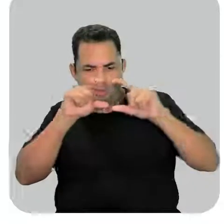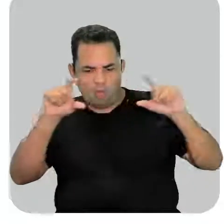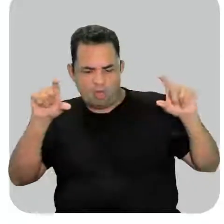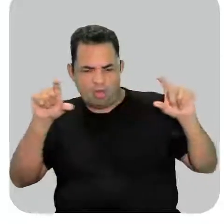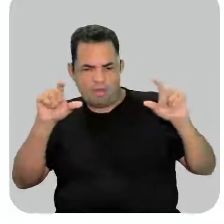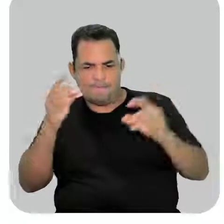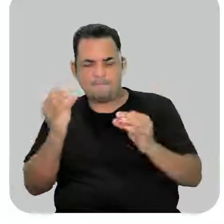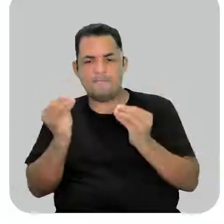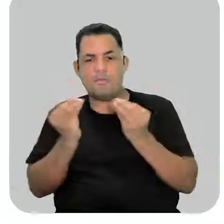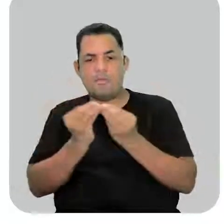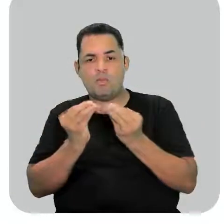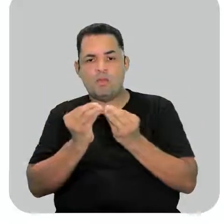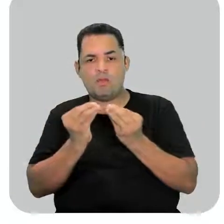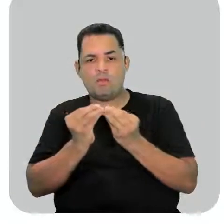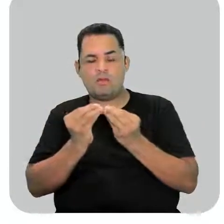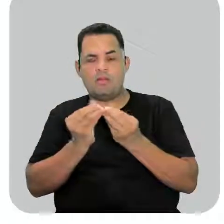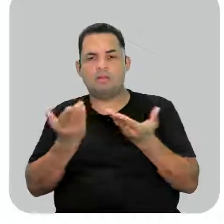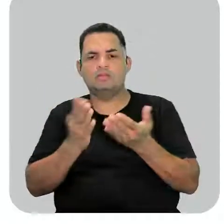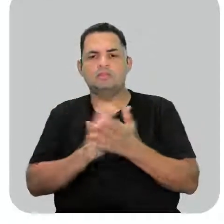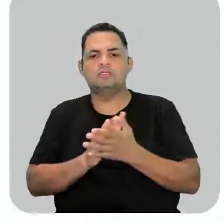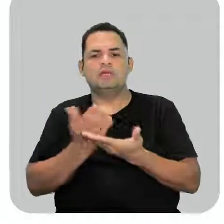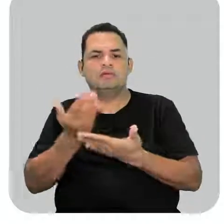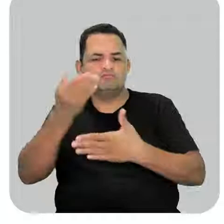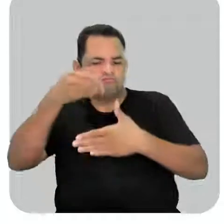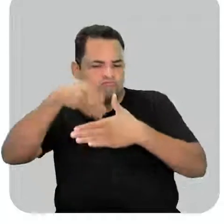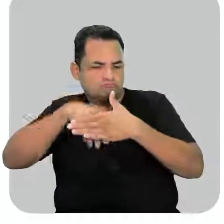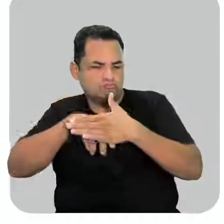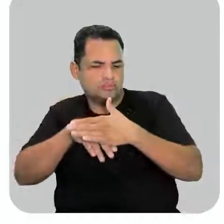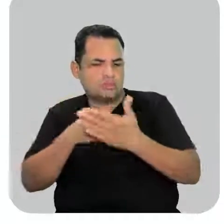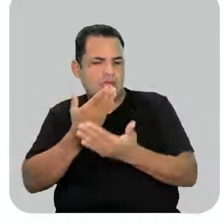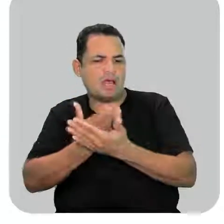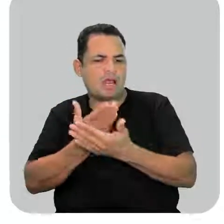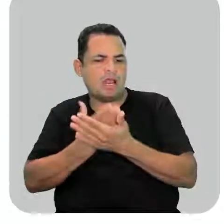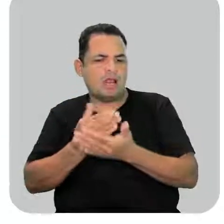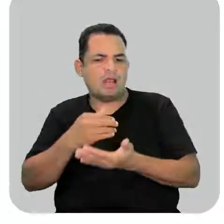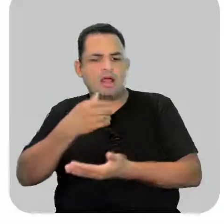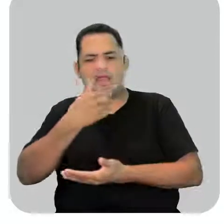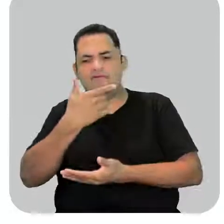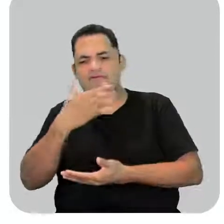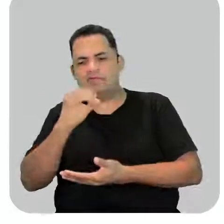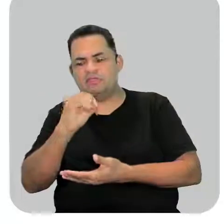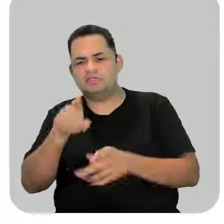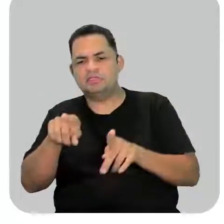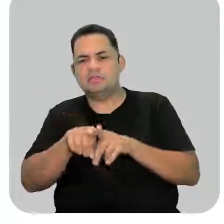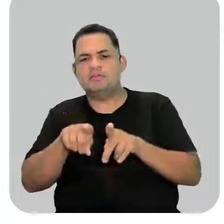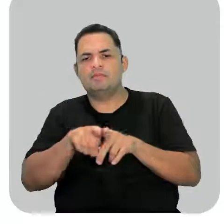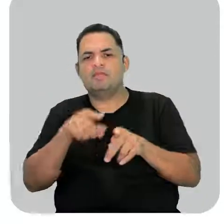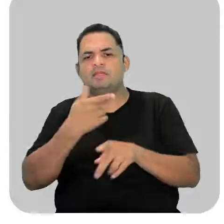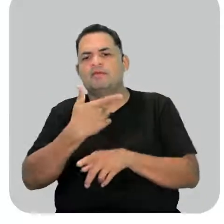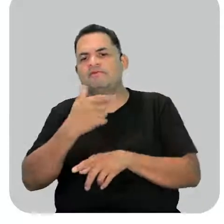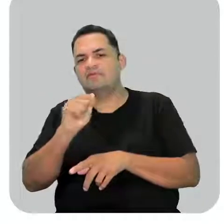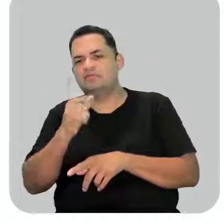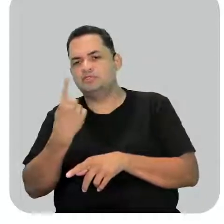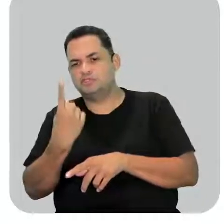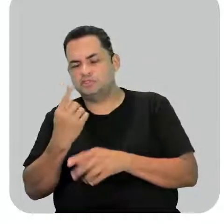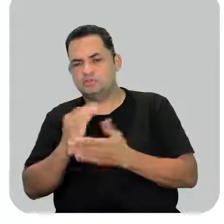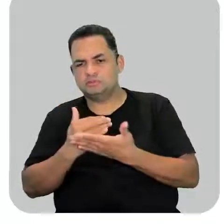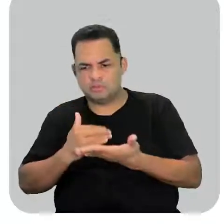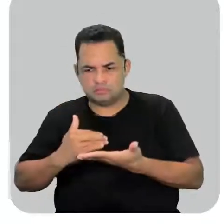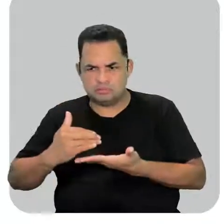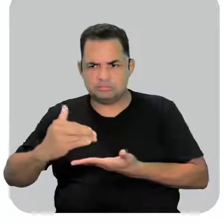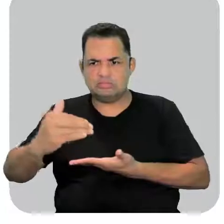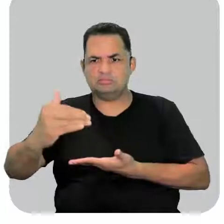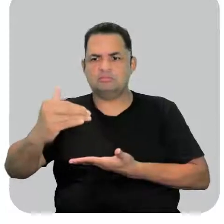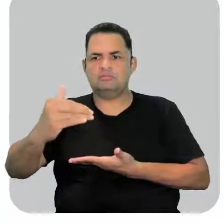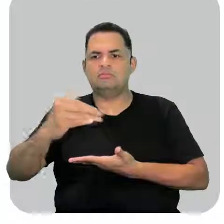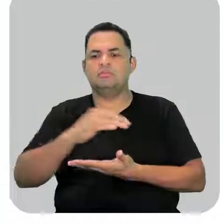vai aprofundar bastante sobre esse conteúdo lá na nossa aula 20 e na aula 21 também. Tranquilo? Então, vamos continuar para a gente